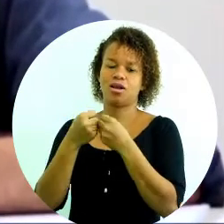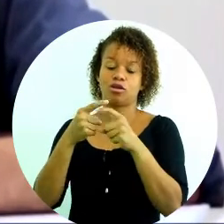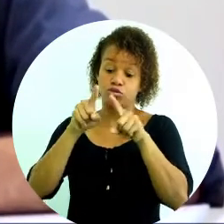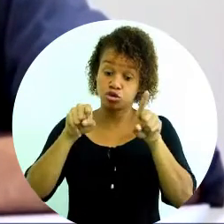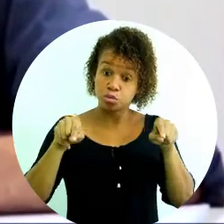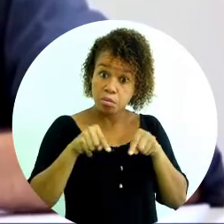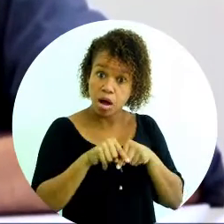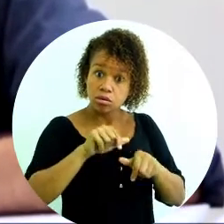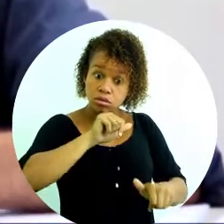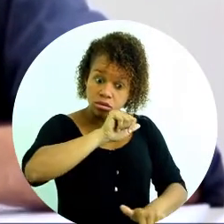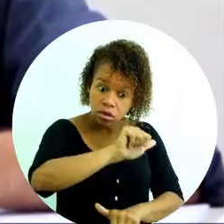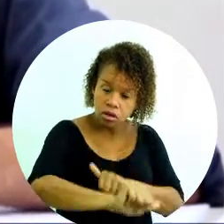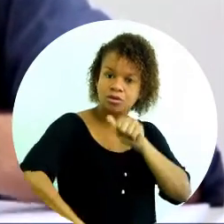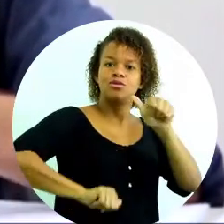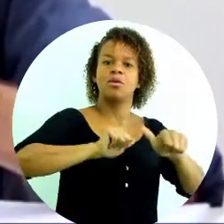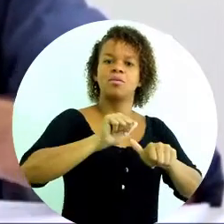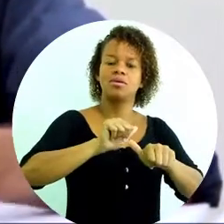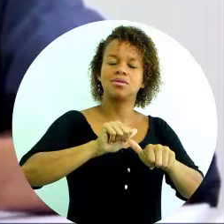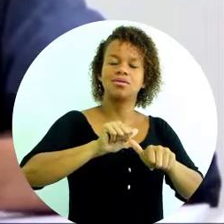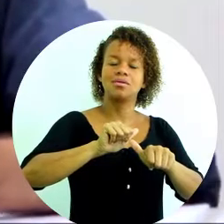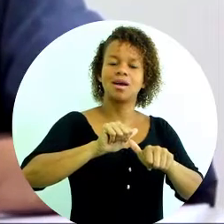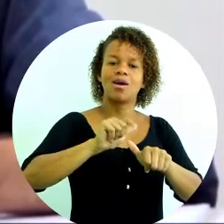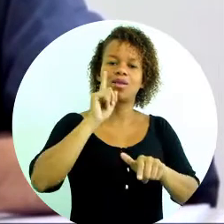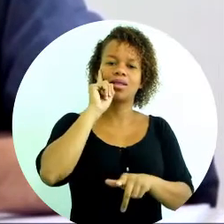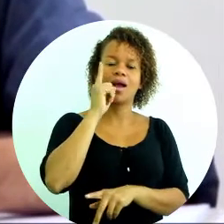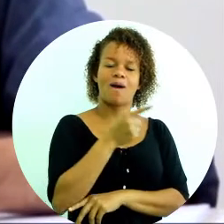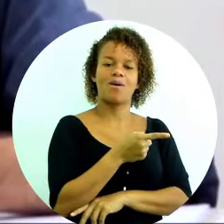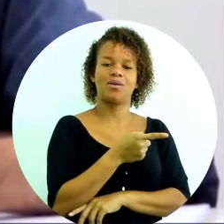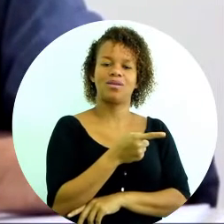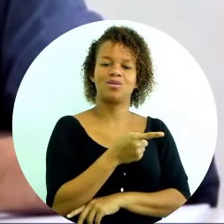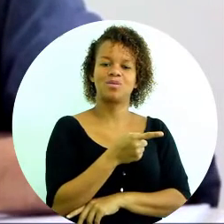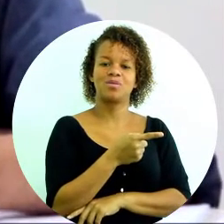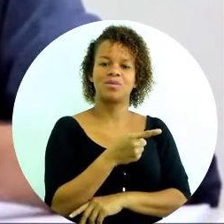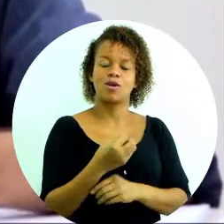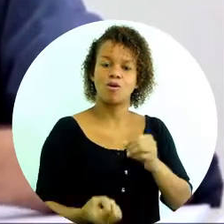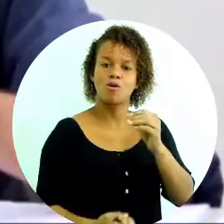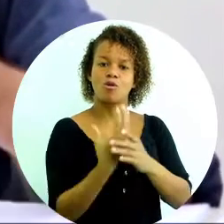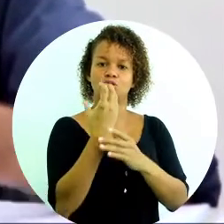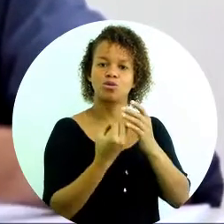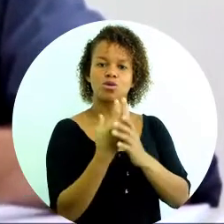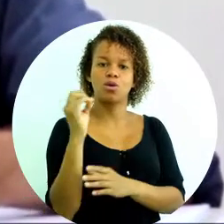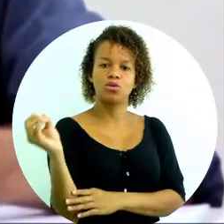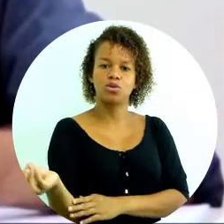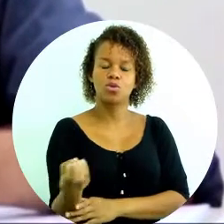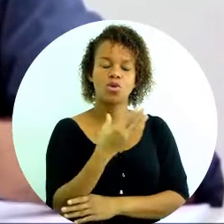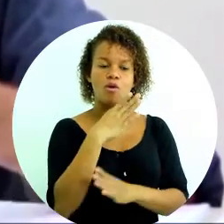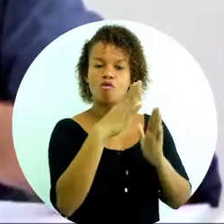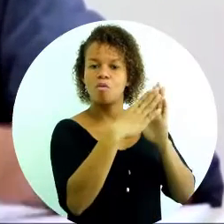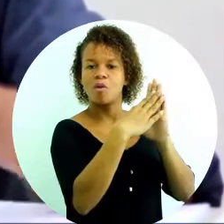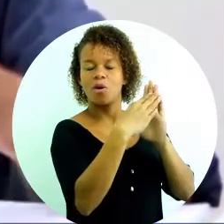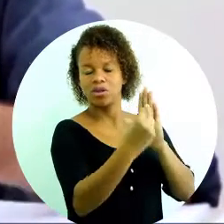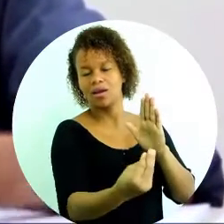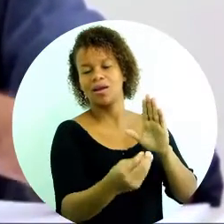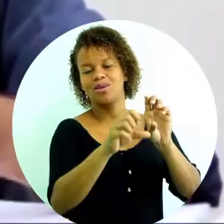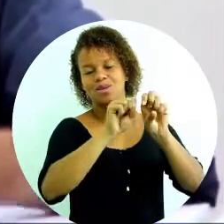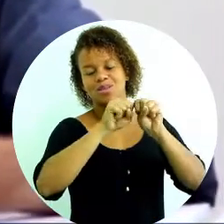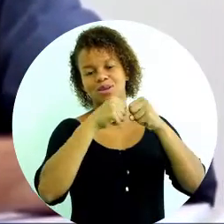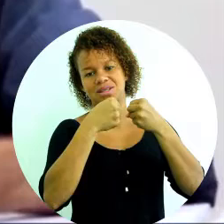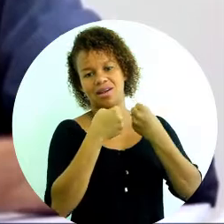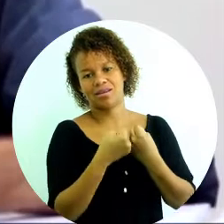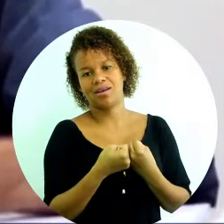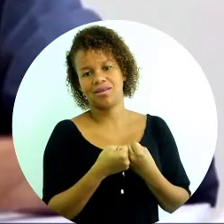sociais, sendo assim um espaço de transformação da ordem burguesa, de construção de um novo modelo